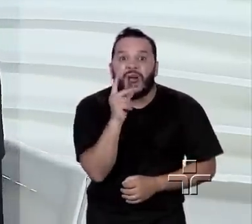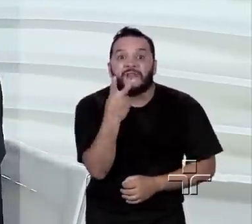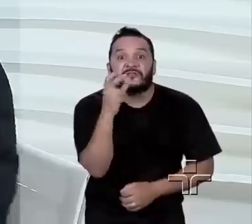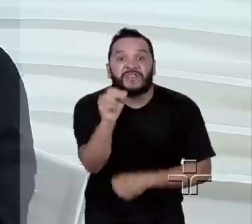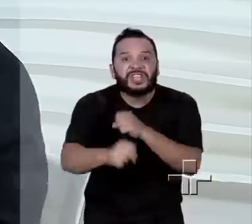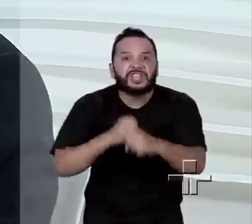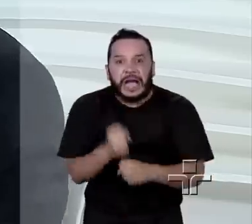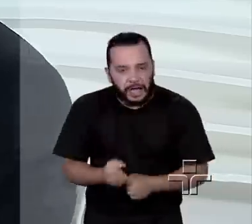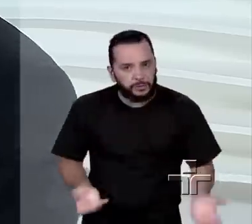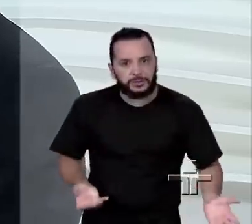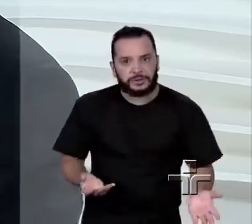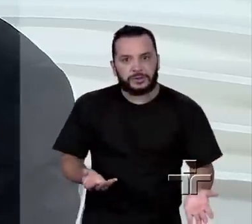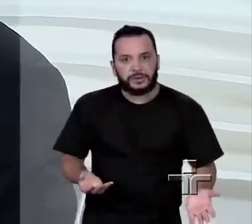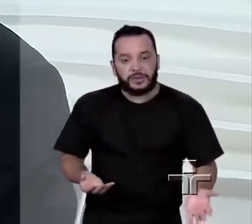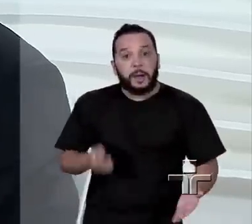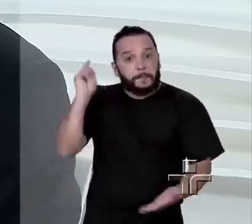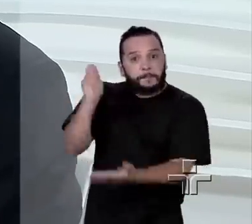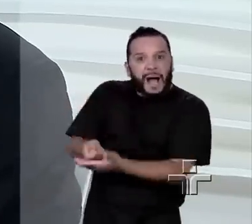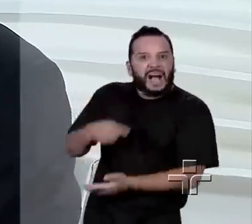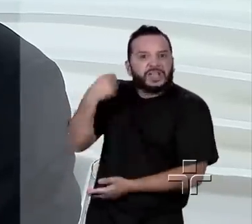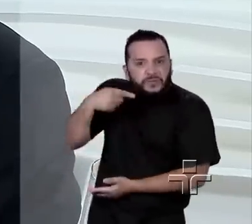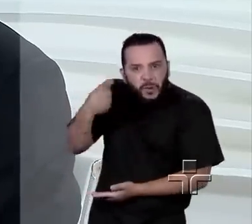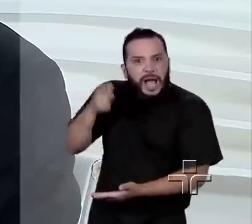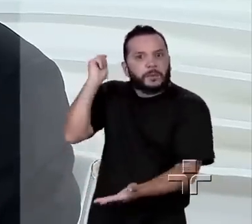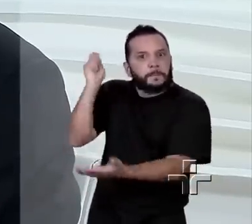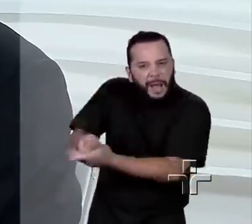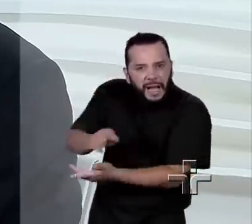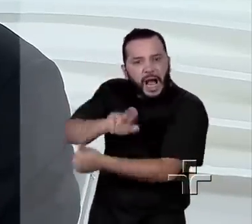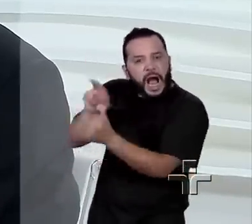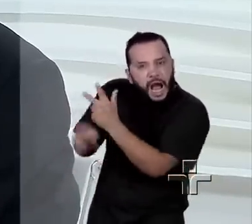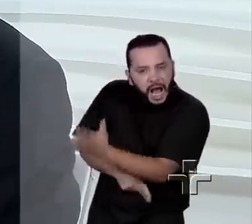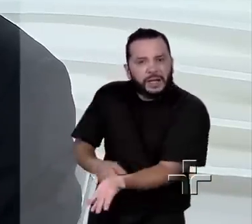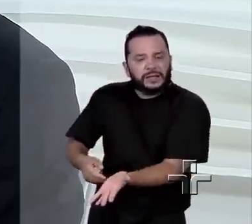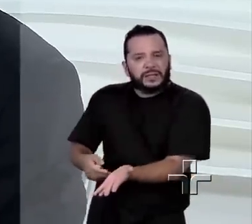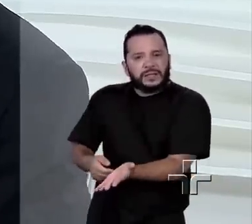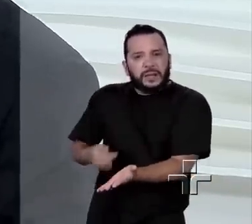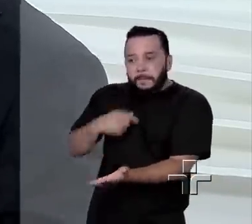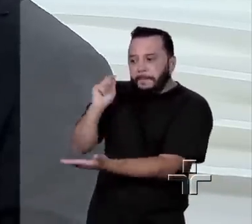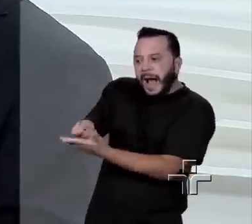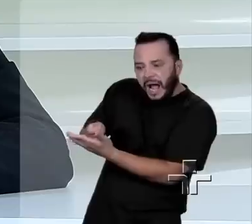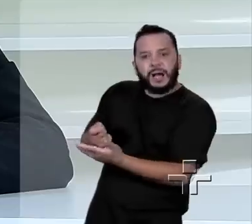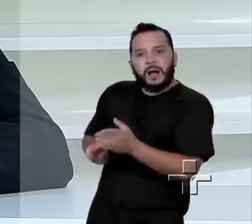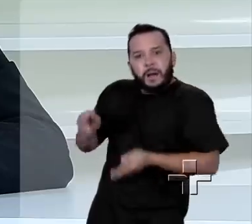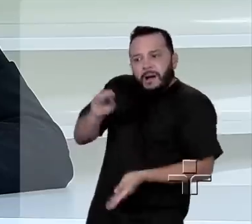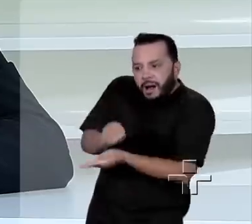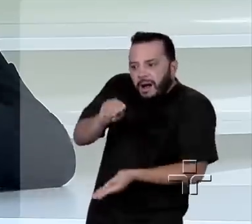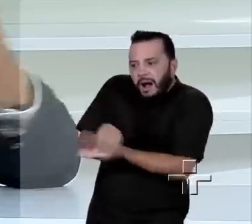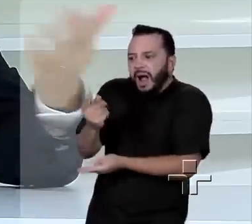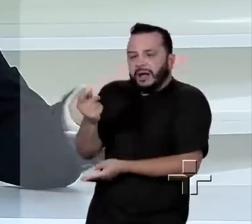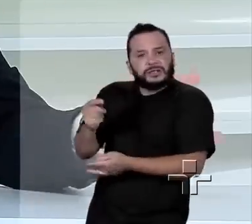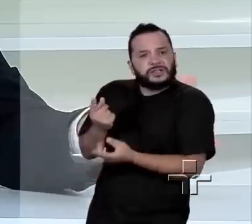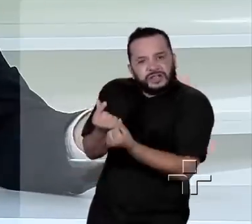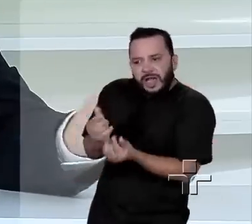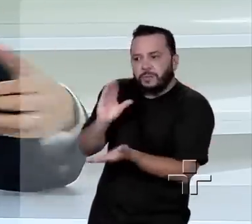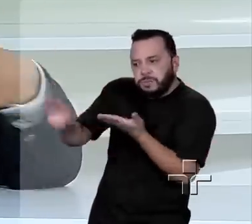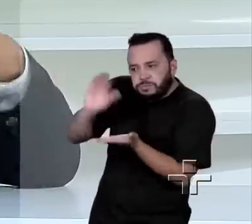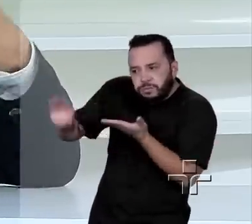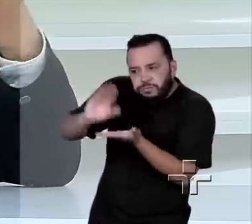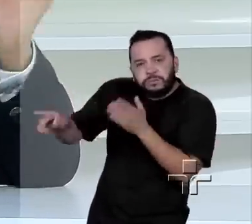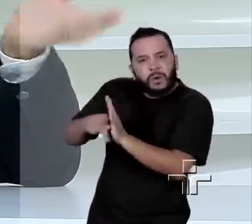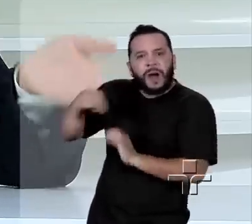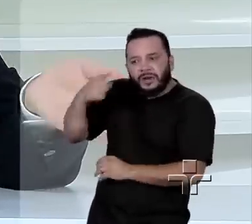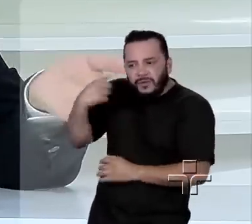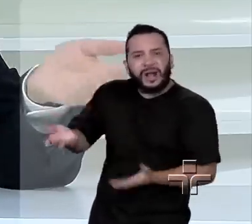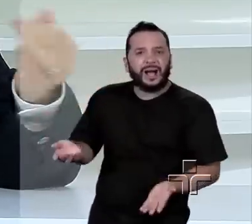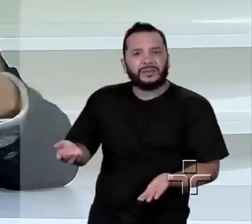em serviço defendendo a sociedade do que a possibilidade de adquirir um imóvel para a sua família. Mas isso não se resolveria com uma